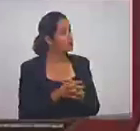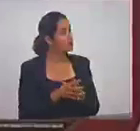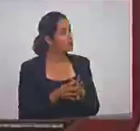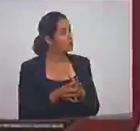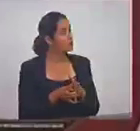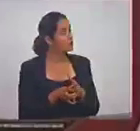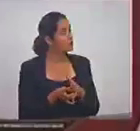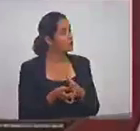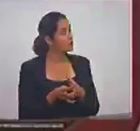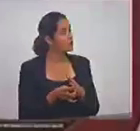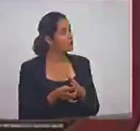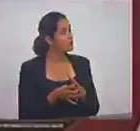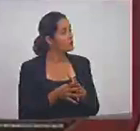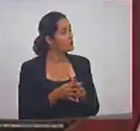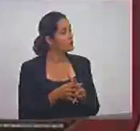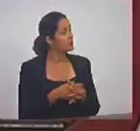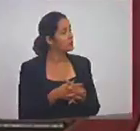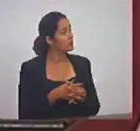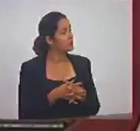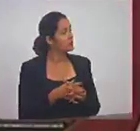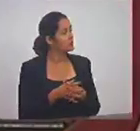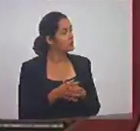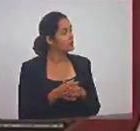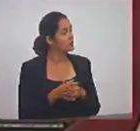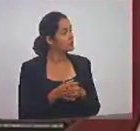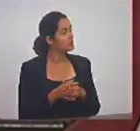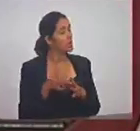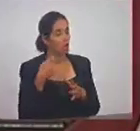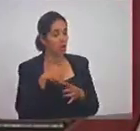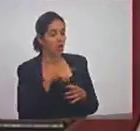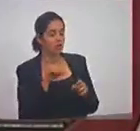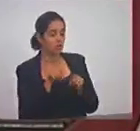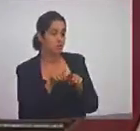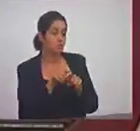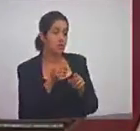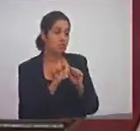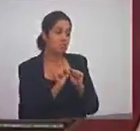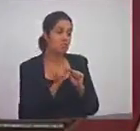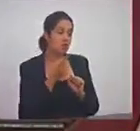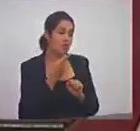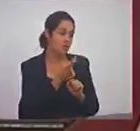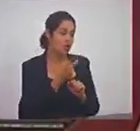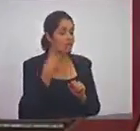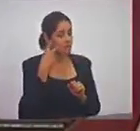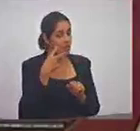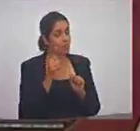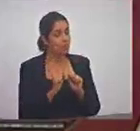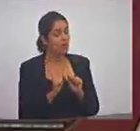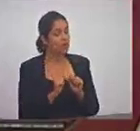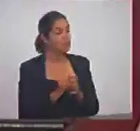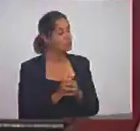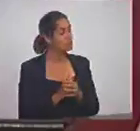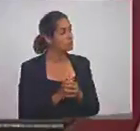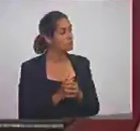quiser, assim, por gentileza, ou nós também temos prerrogativa para isso, né, Serginho? Vereadores têm, que